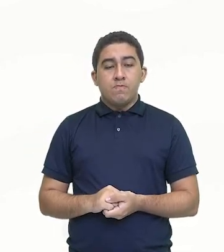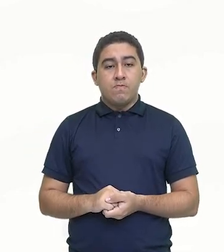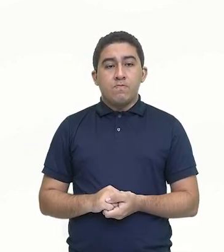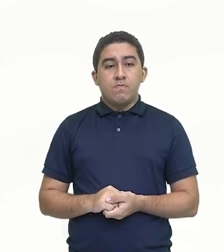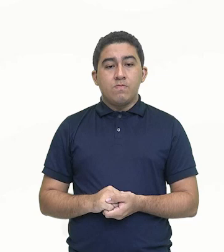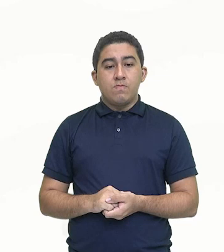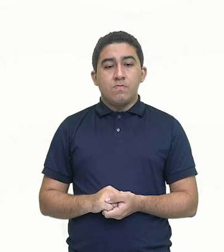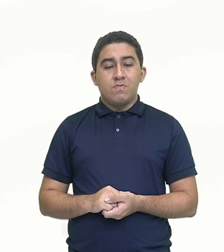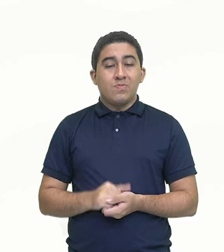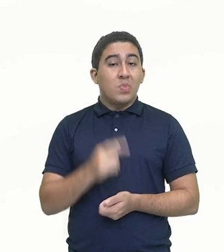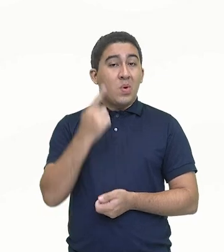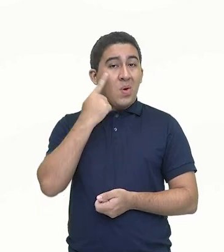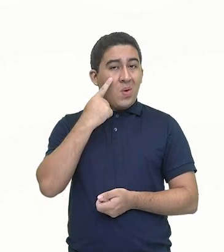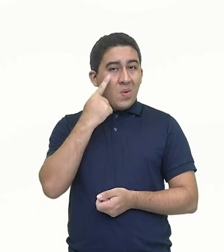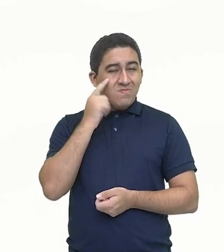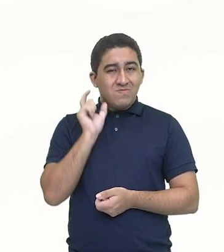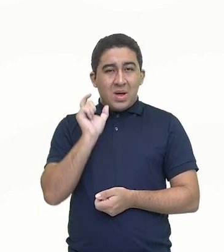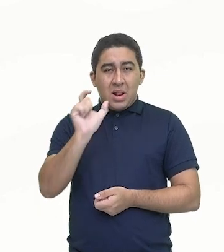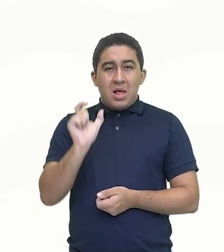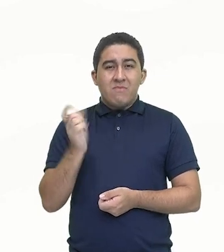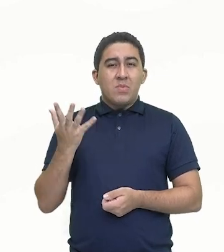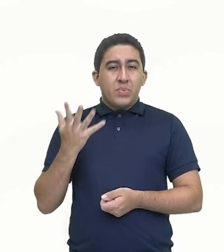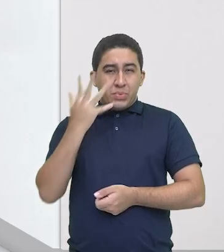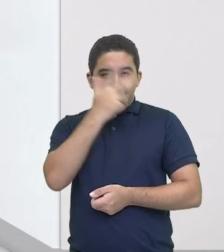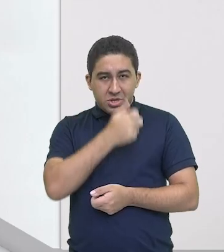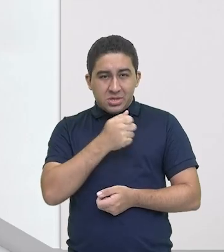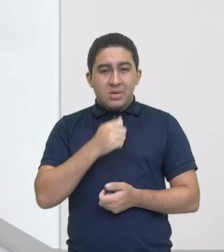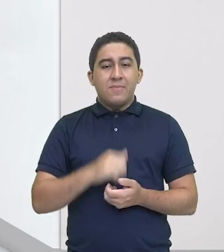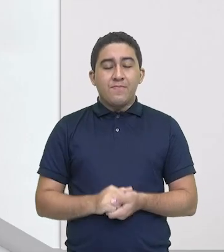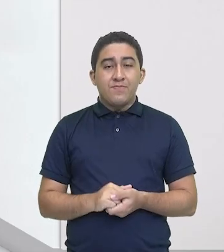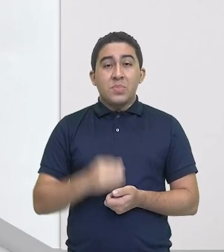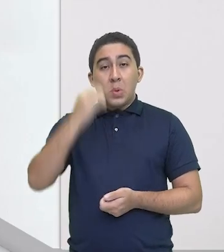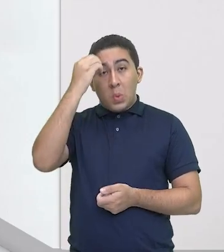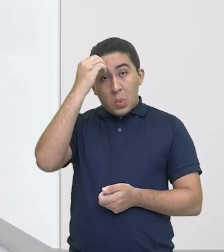conhecimento. Olha que palavra bonita,